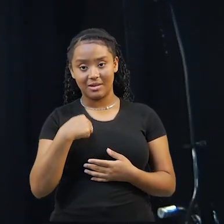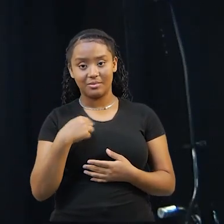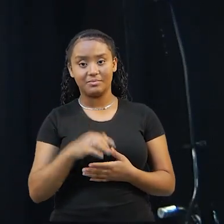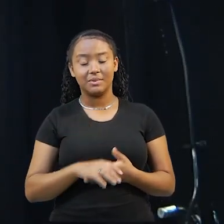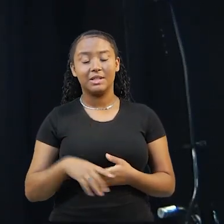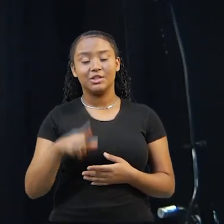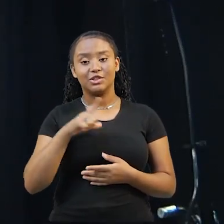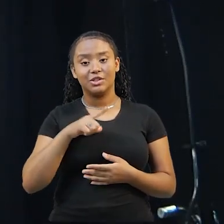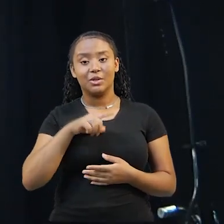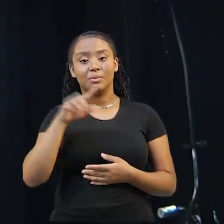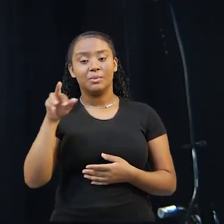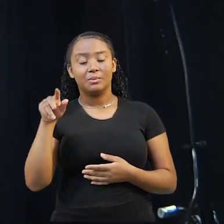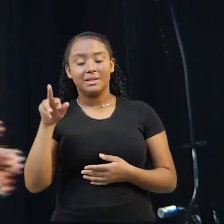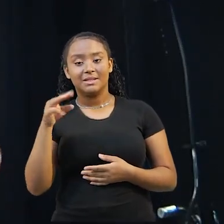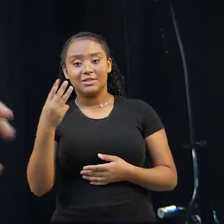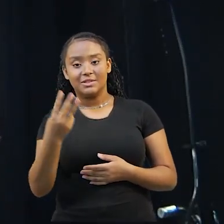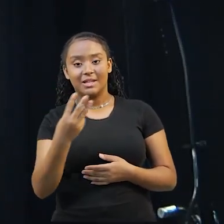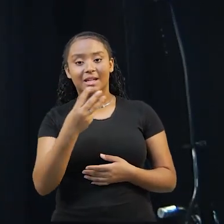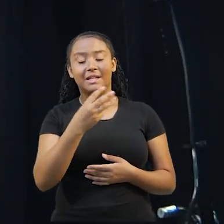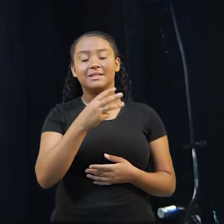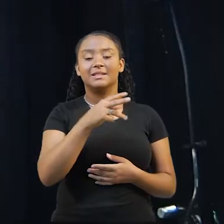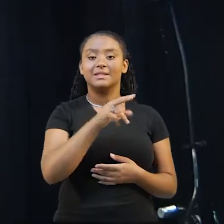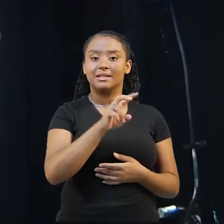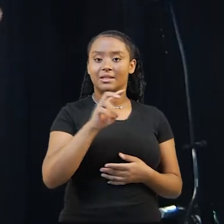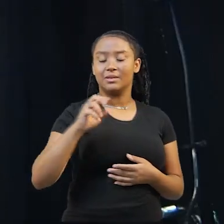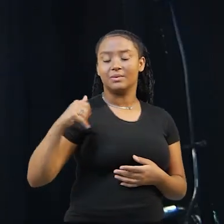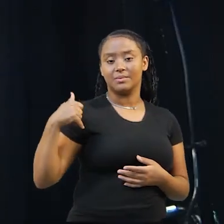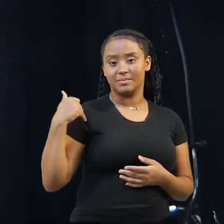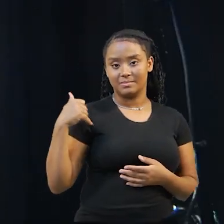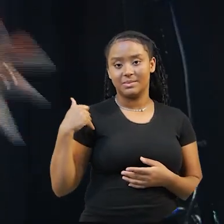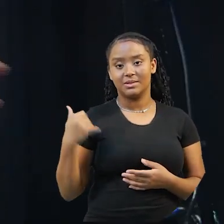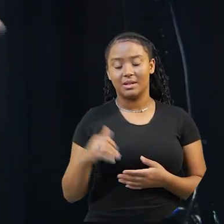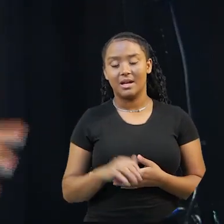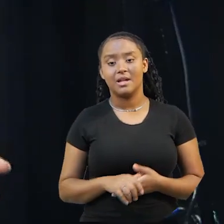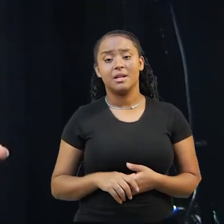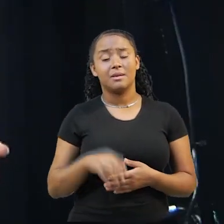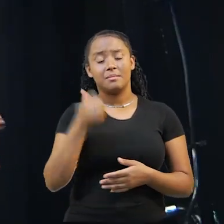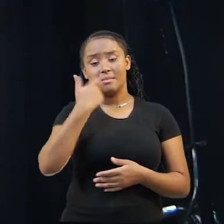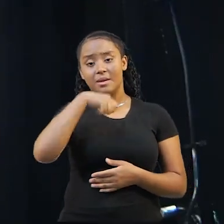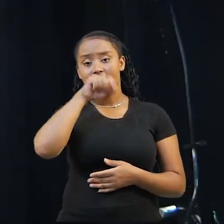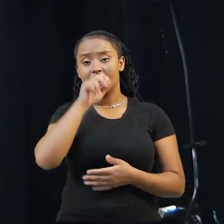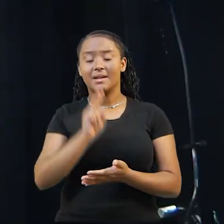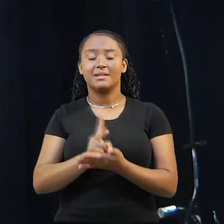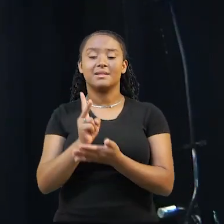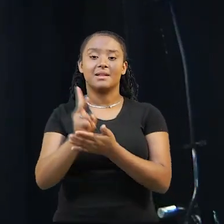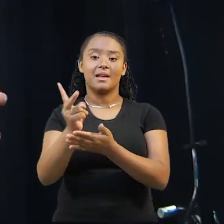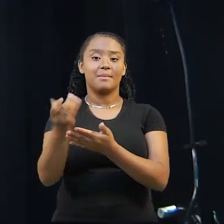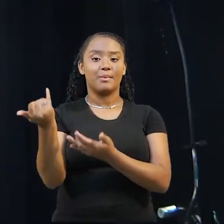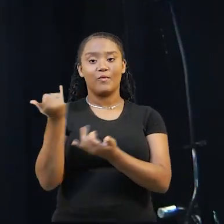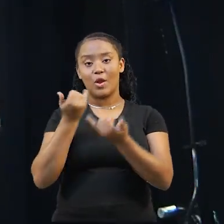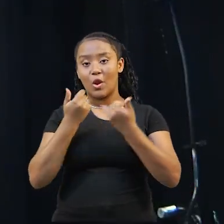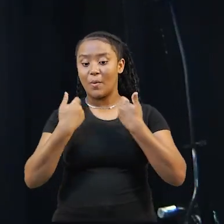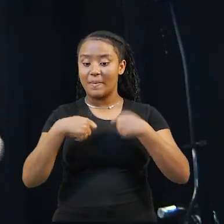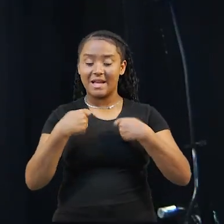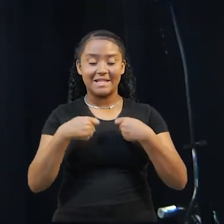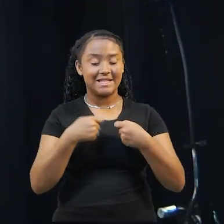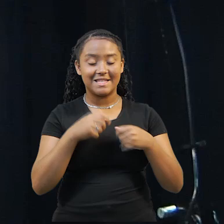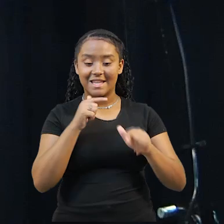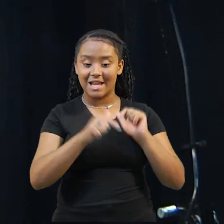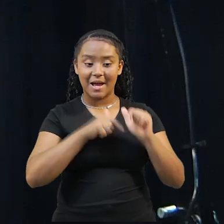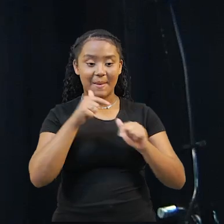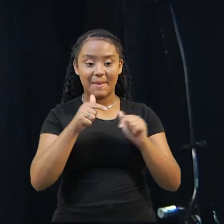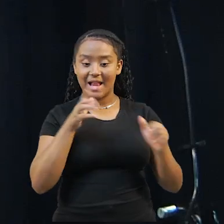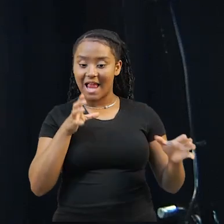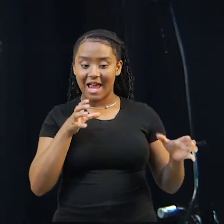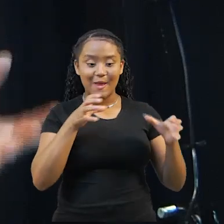a gente com a minha mãe, porque ela sempre falava pra gente, olha, nós temos que trabalhar em equipe, vocês têm que ser um time, vocês têm que ser uma equipe, um